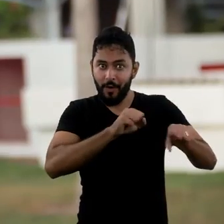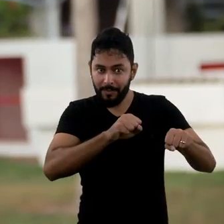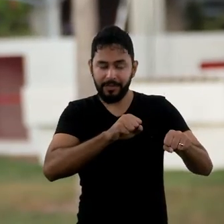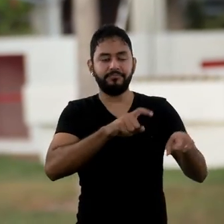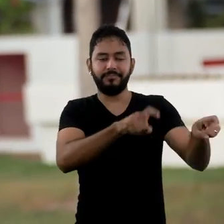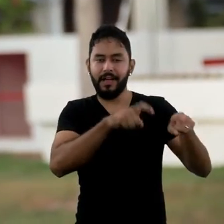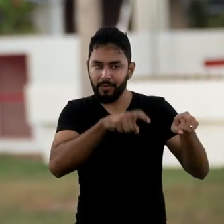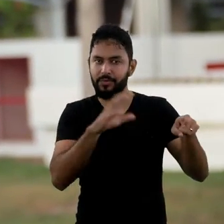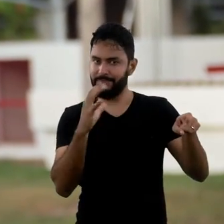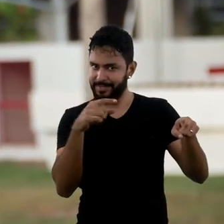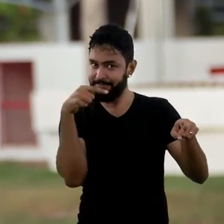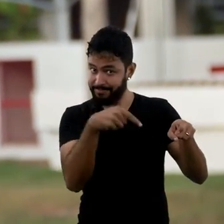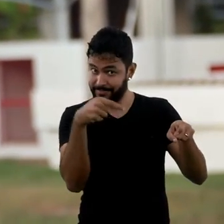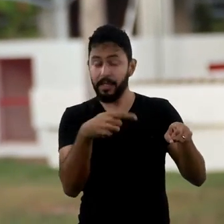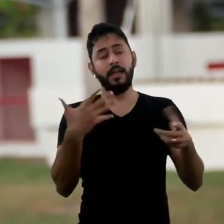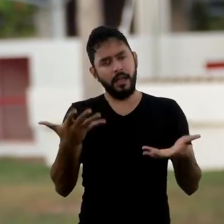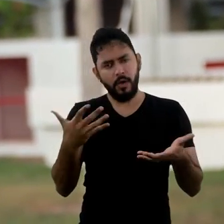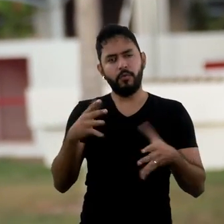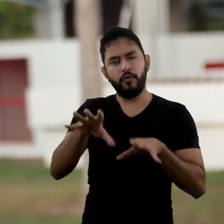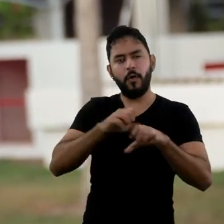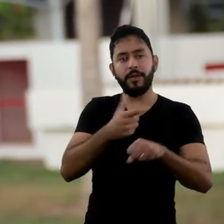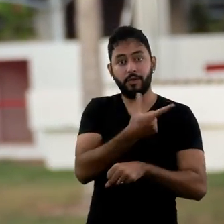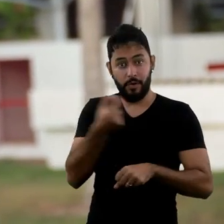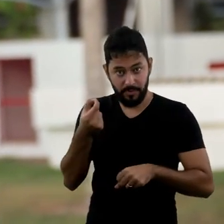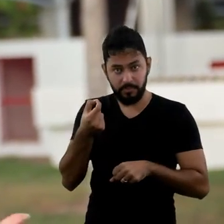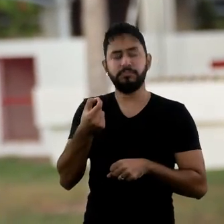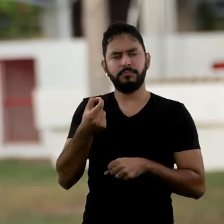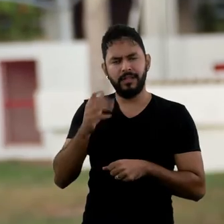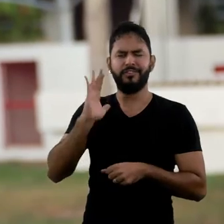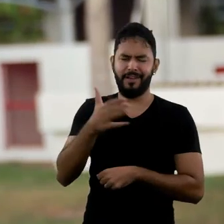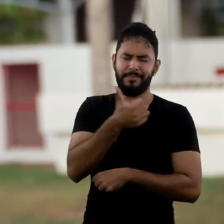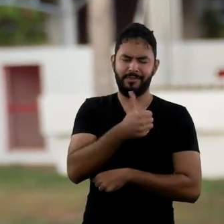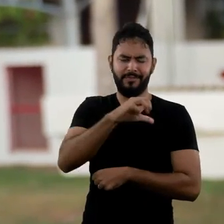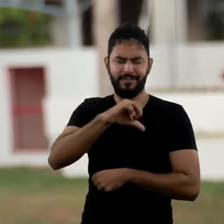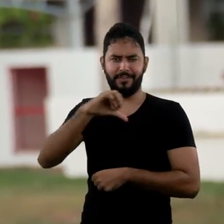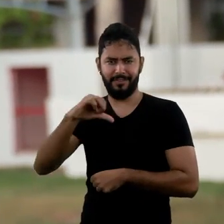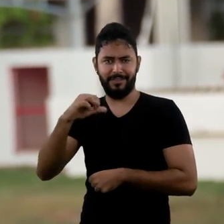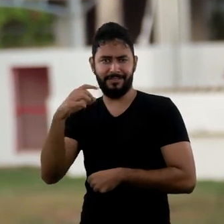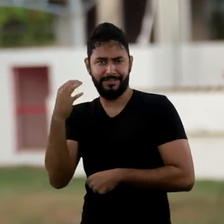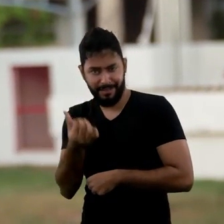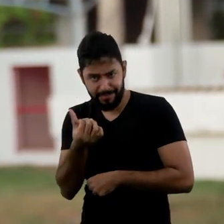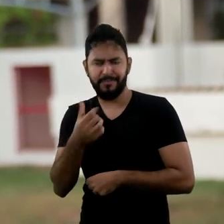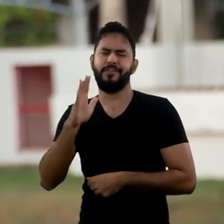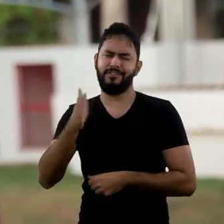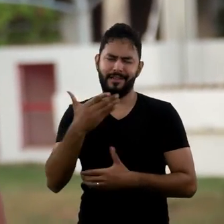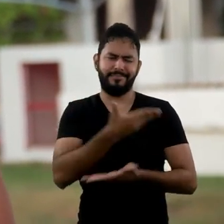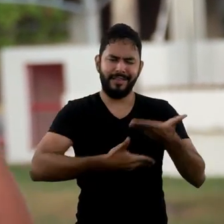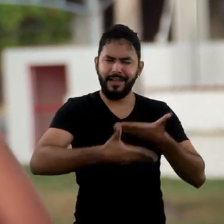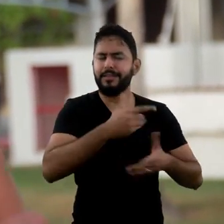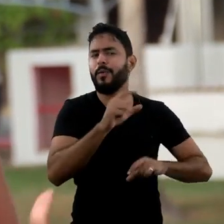de Viçosa, me formei em 2000 e desde 96 eu tenho uma relação muito forte com a agroecologia, né? Vem trabalhando com essa